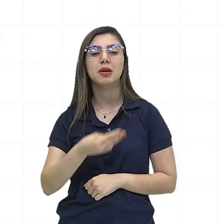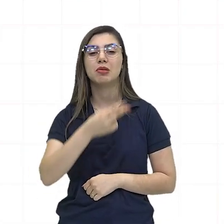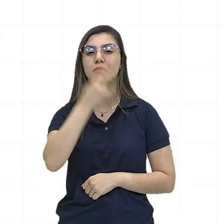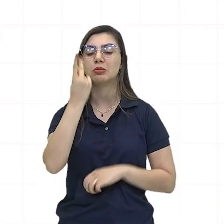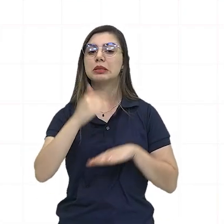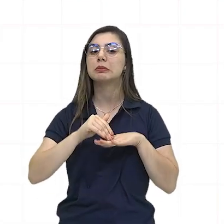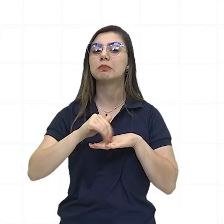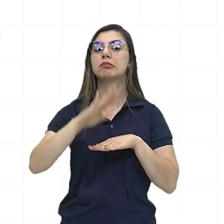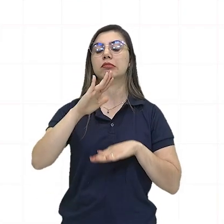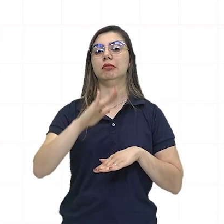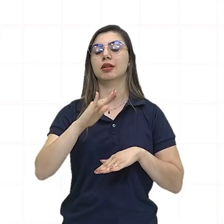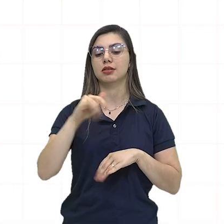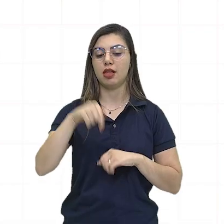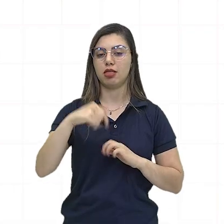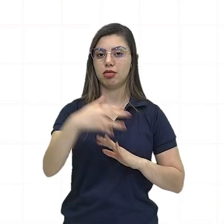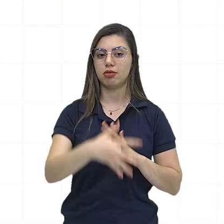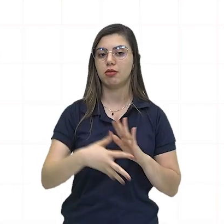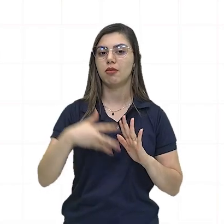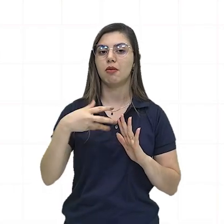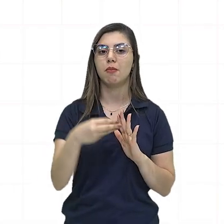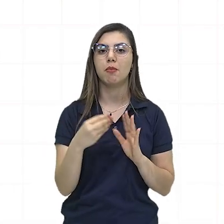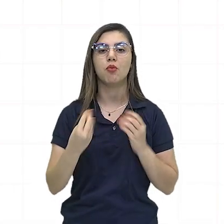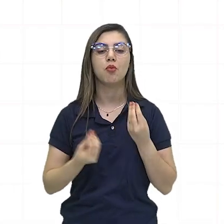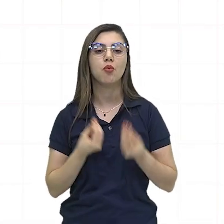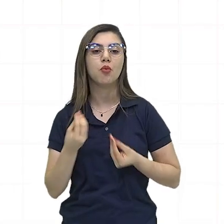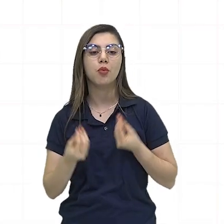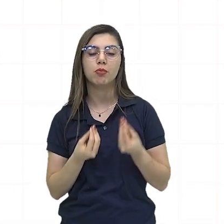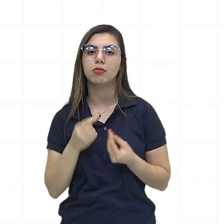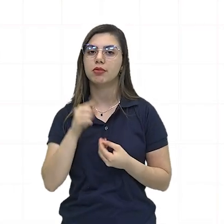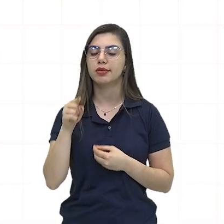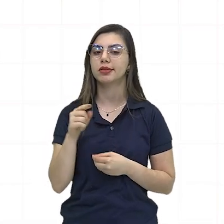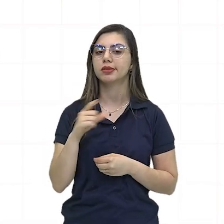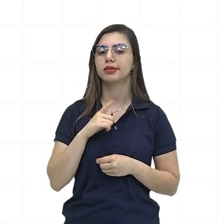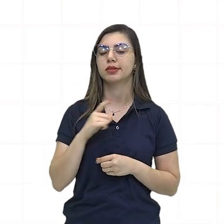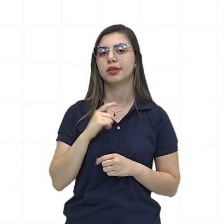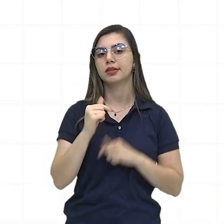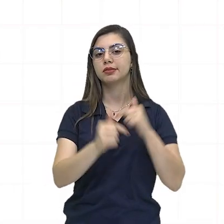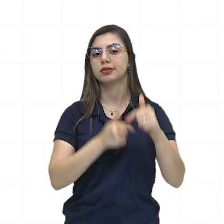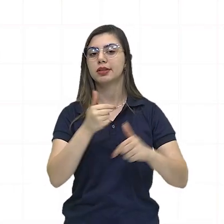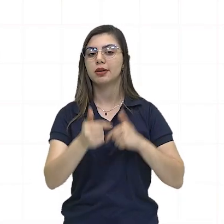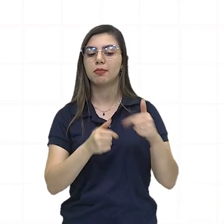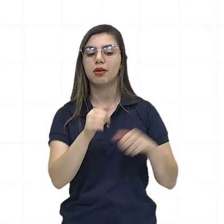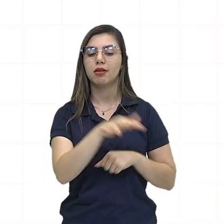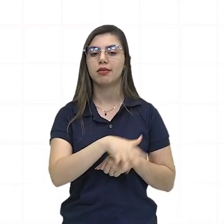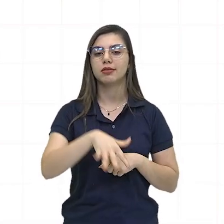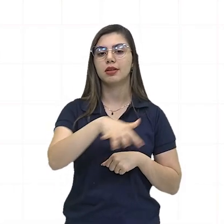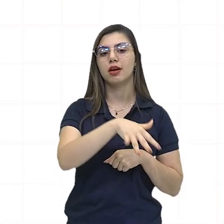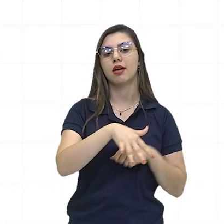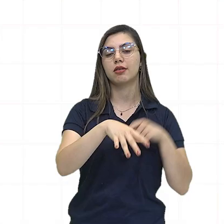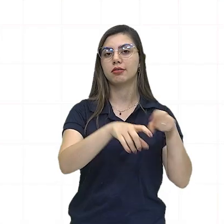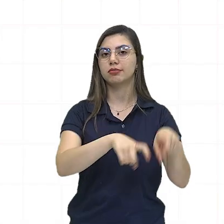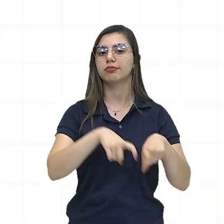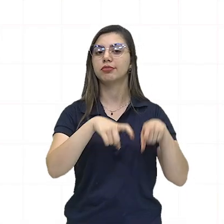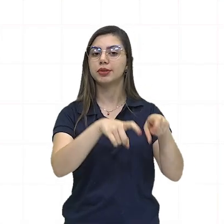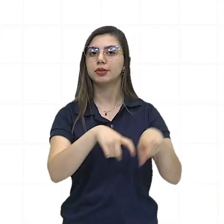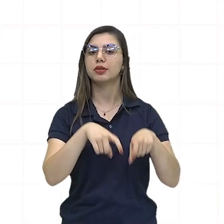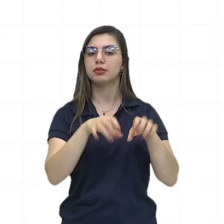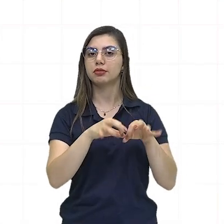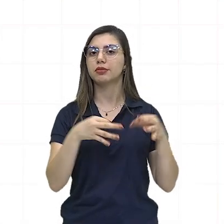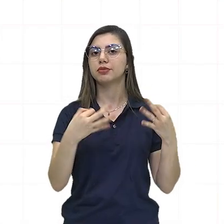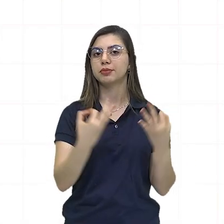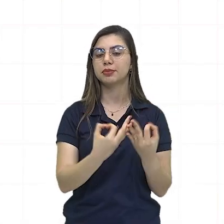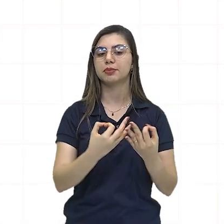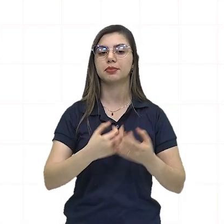milhões de pessoas na Amazônia, elas estão empregadas nos estabelecimentos rurais da agricultura